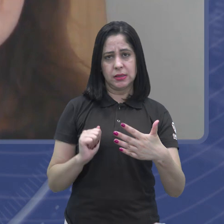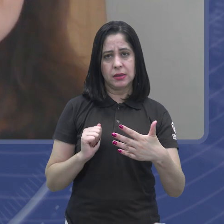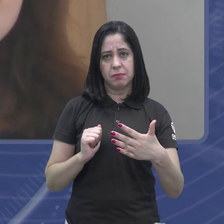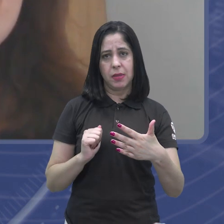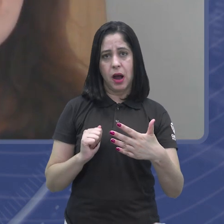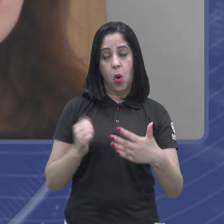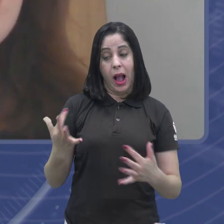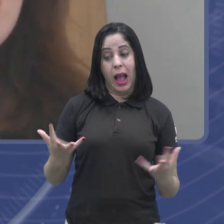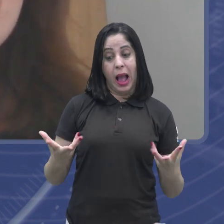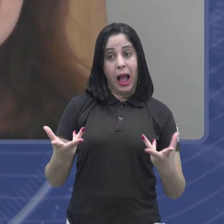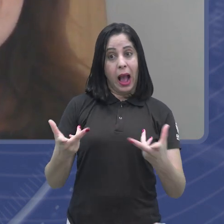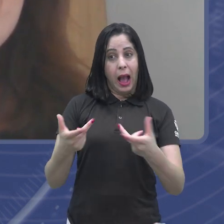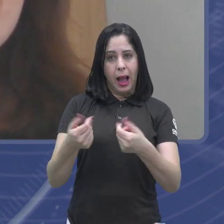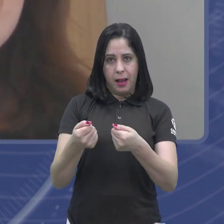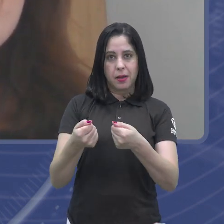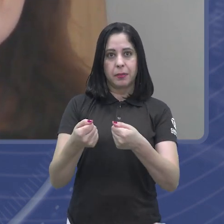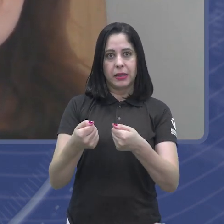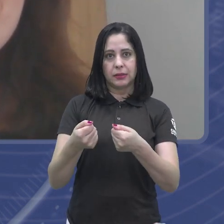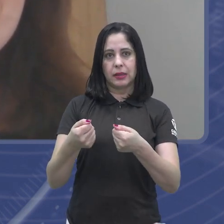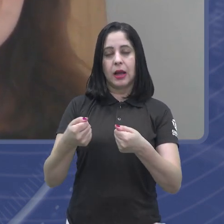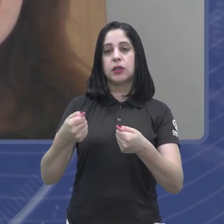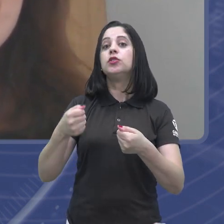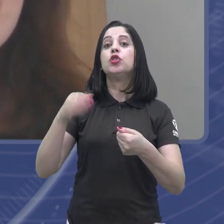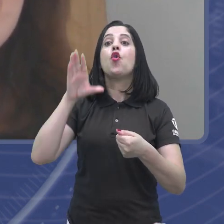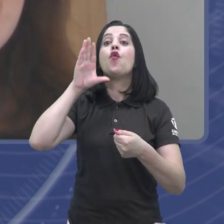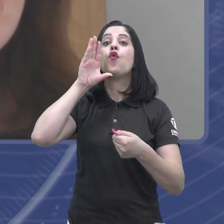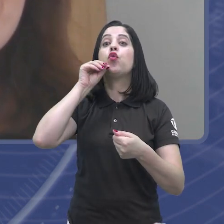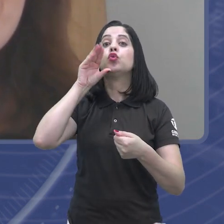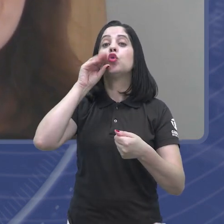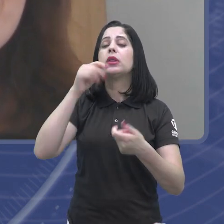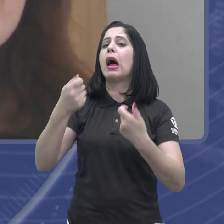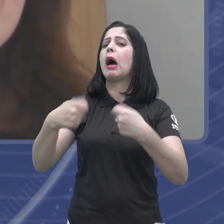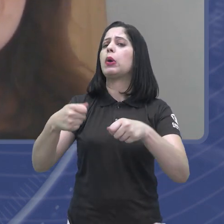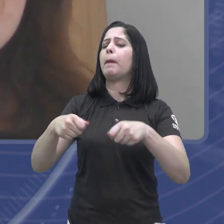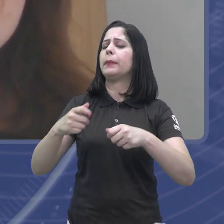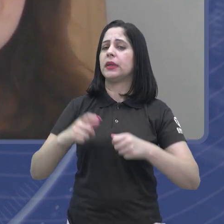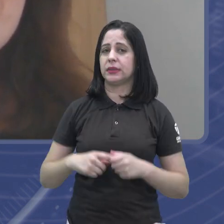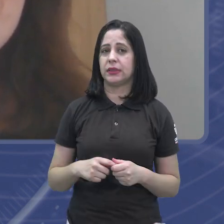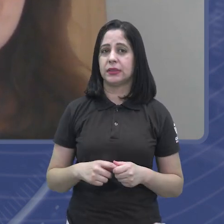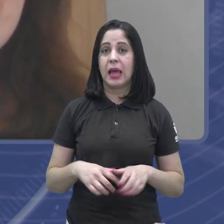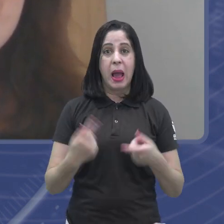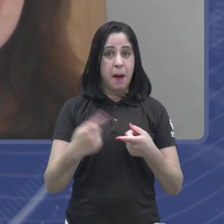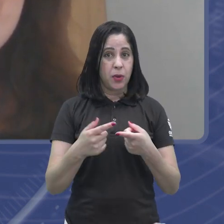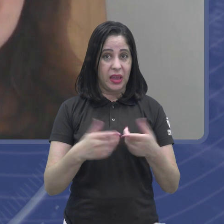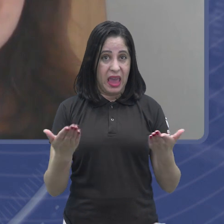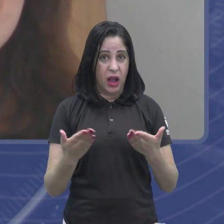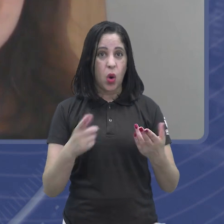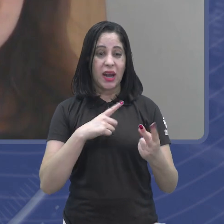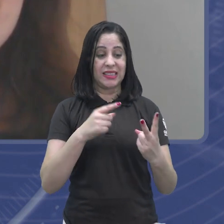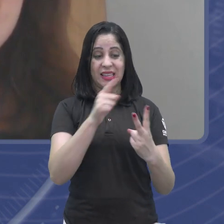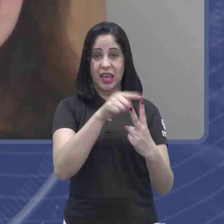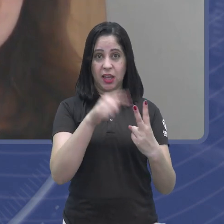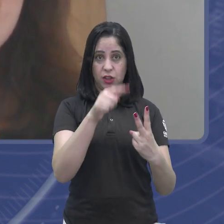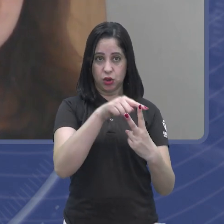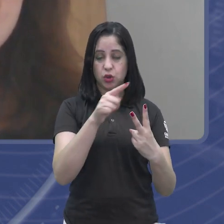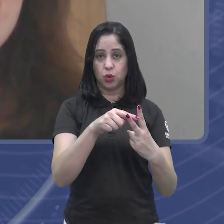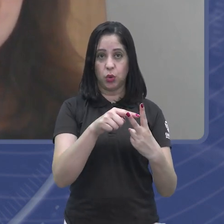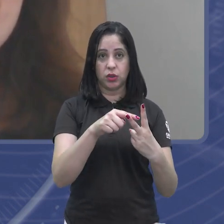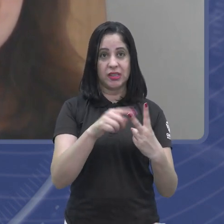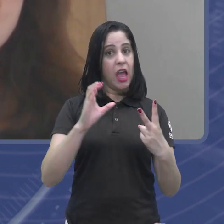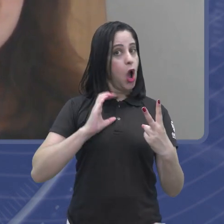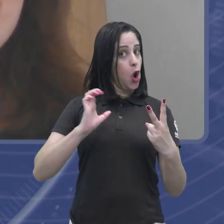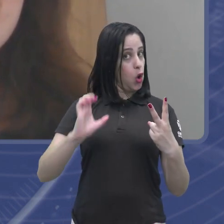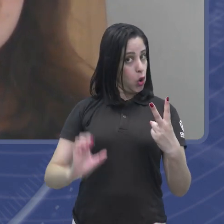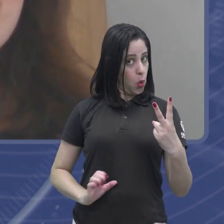que as startups e as empresas modernas procuram em candidatos? Atualmente, muito se fala sobre